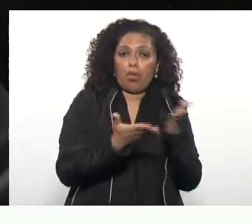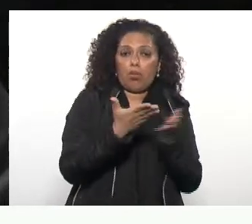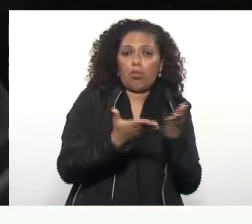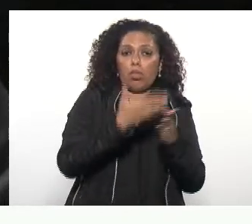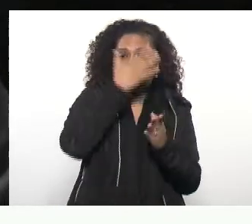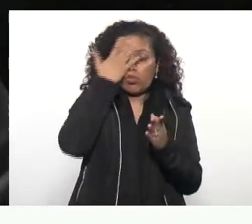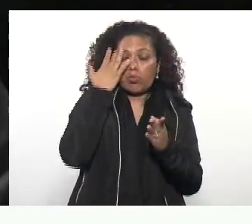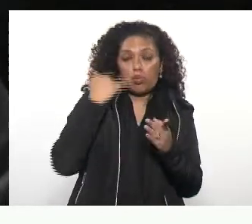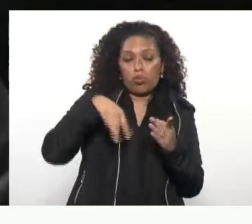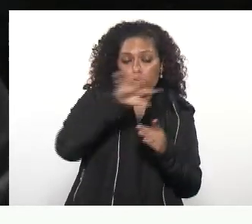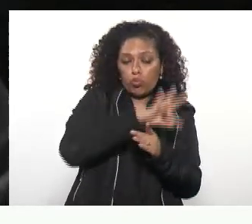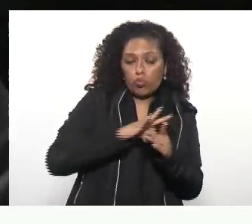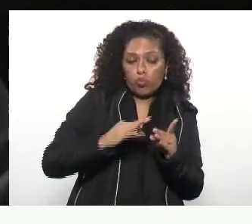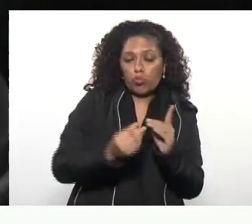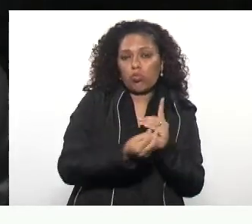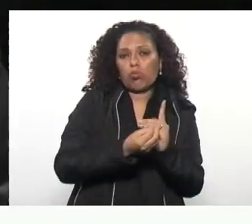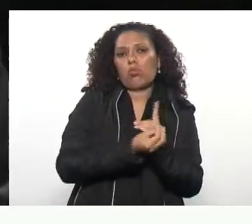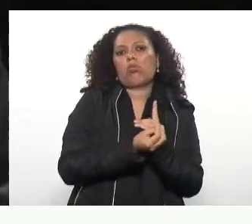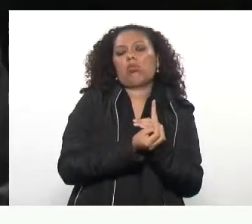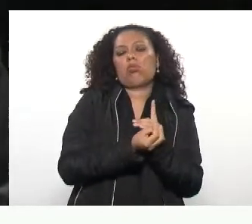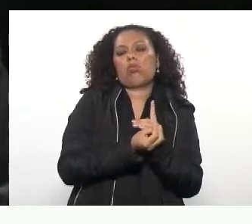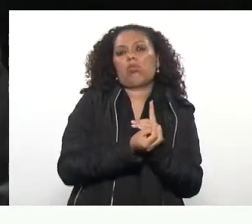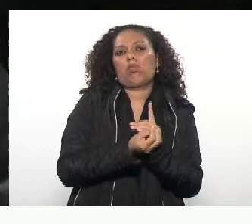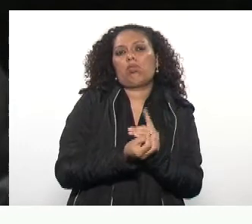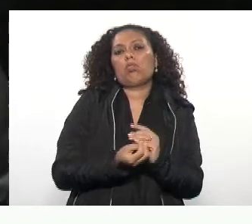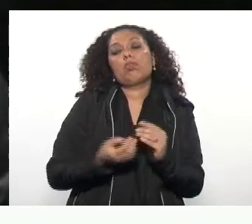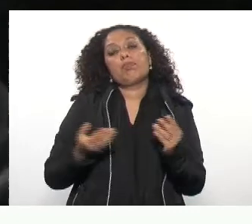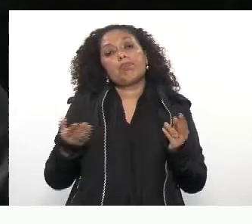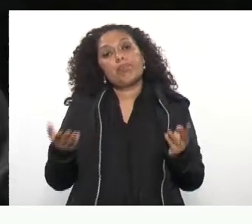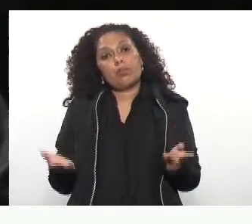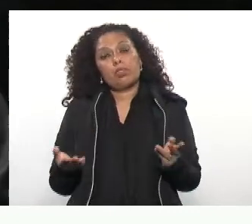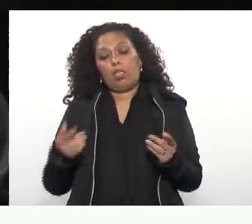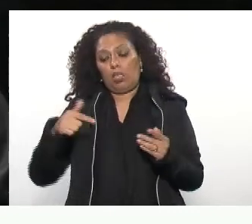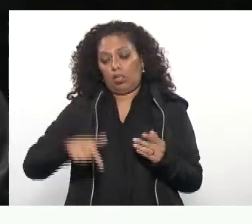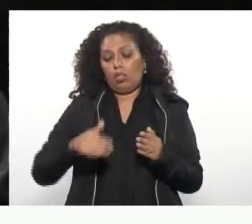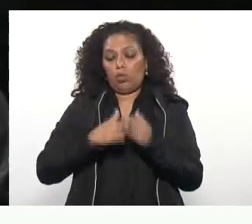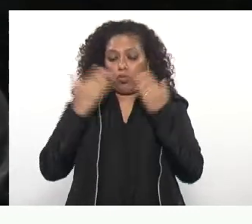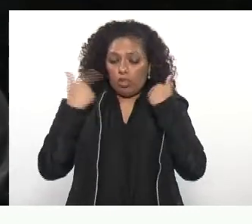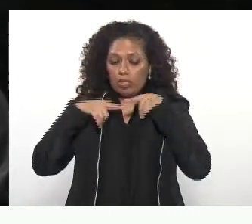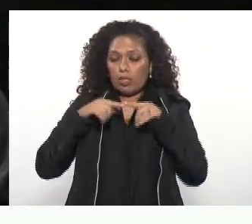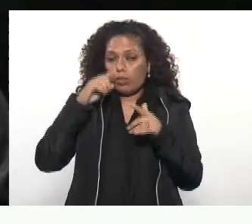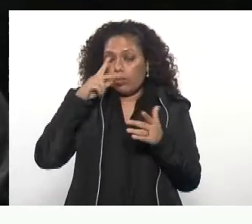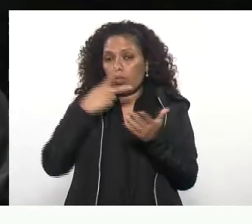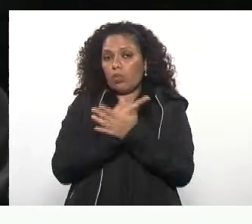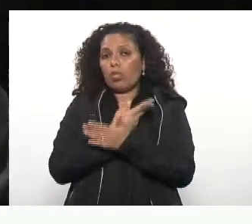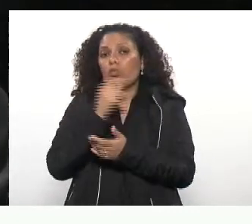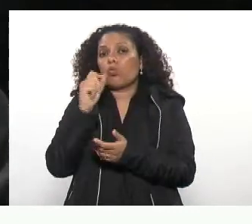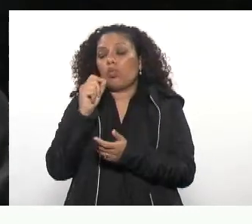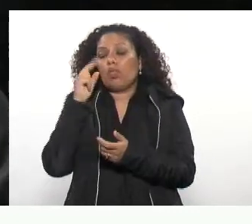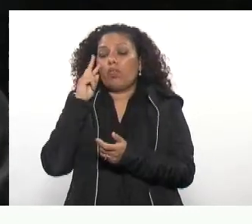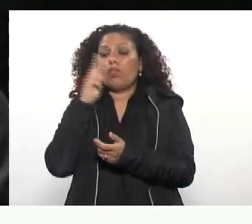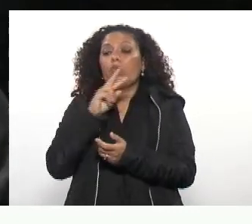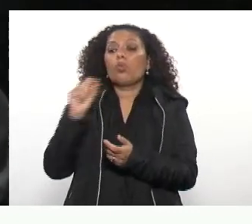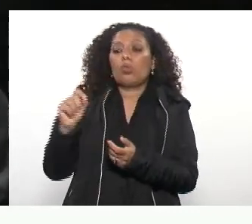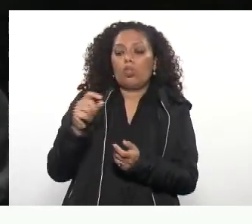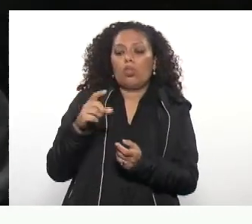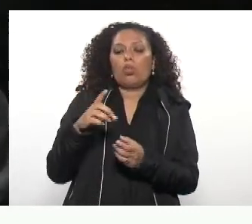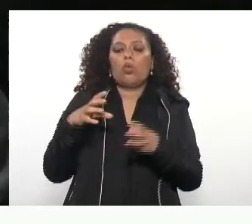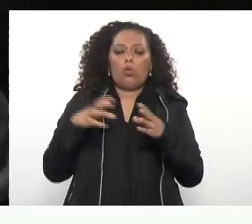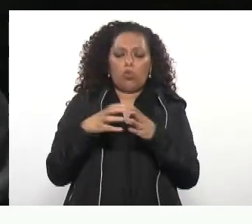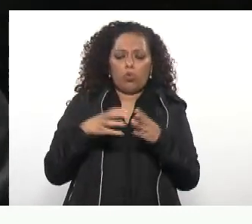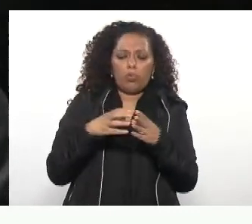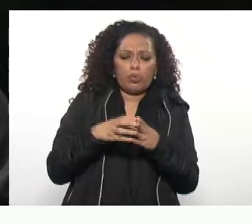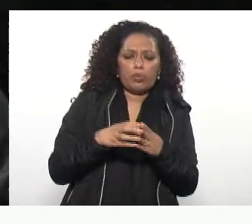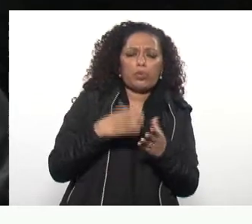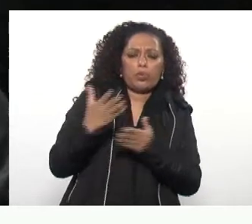competência concorrente de todos os entes. E, nesse aspecto, a Casa considera, tanto é que passou pela Comissão de Defesa do Consumidor,